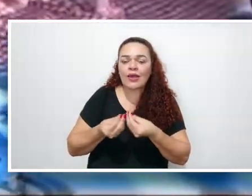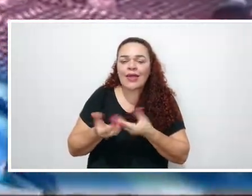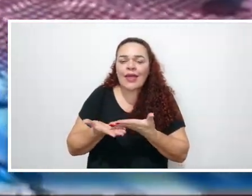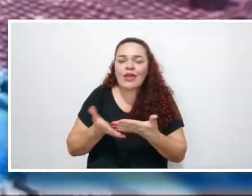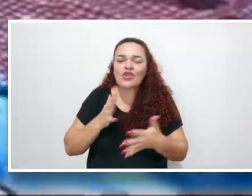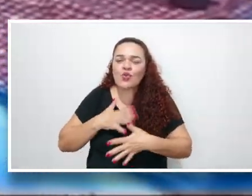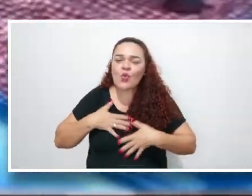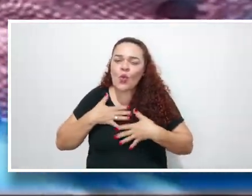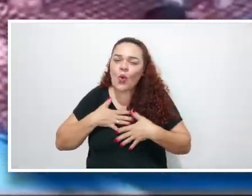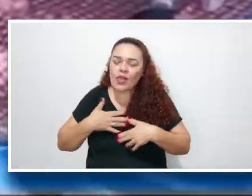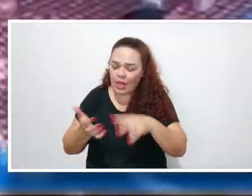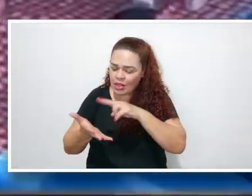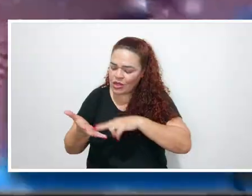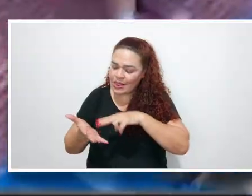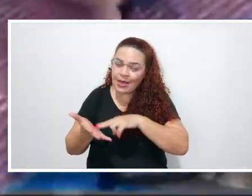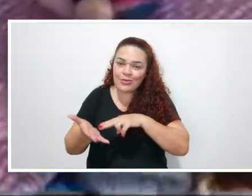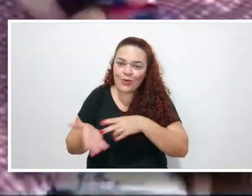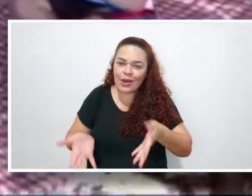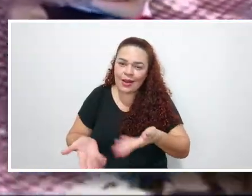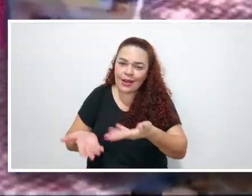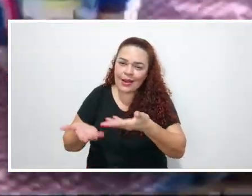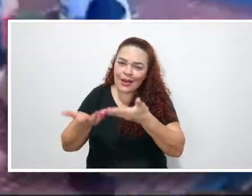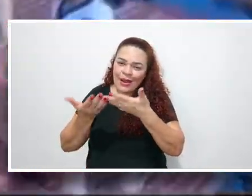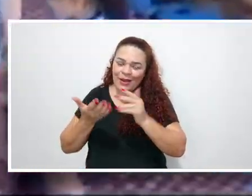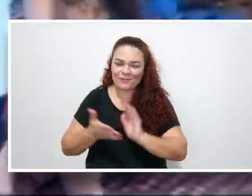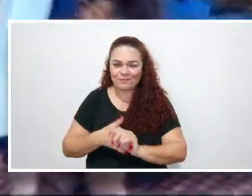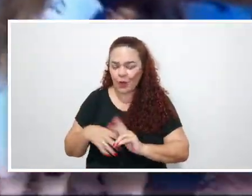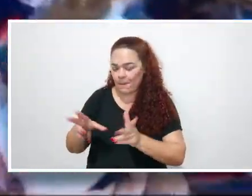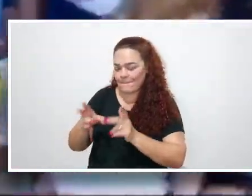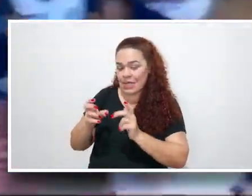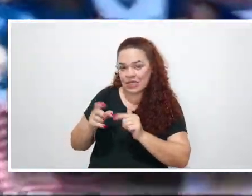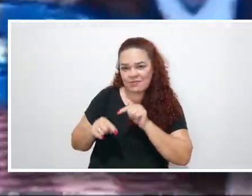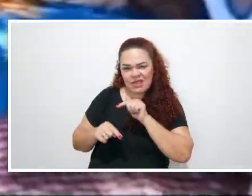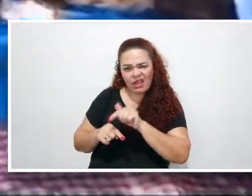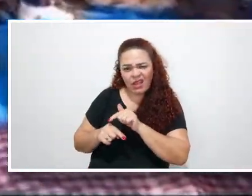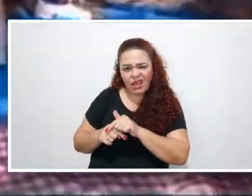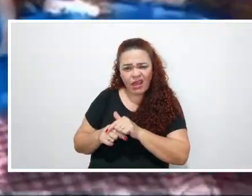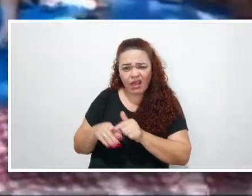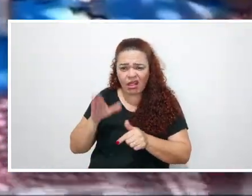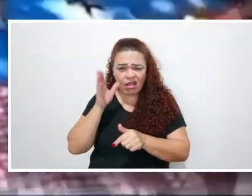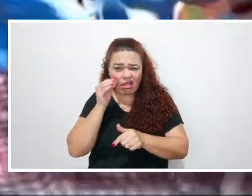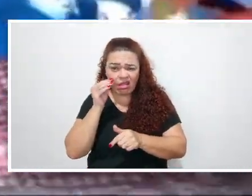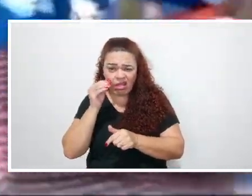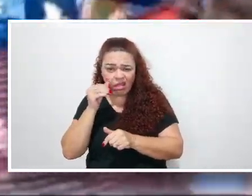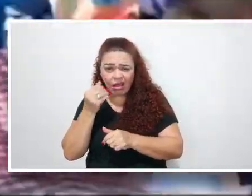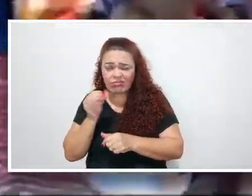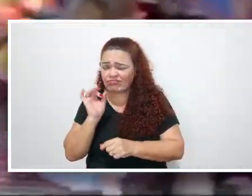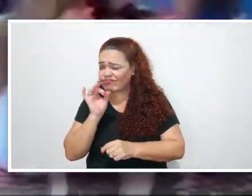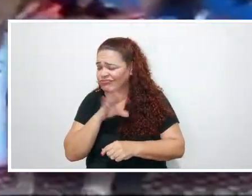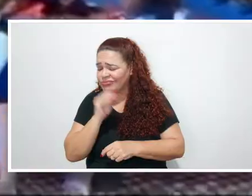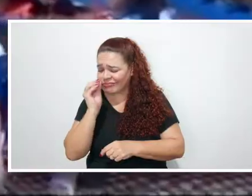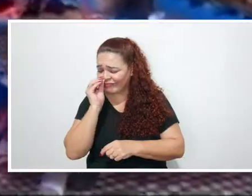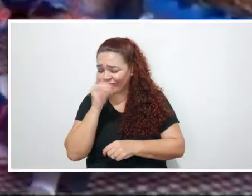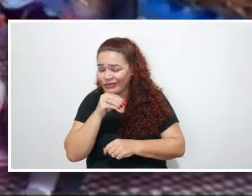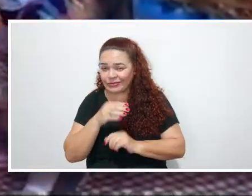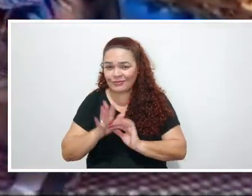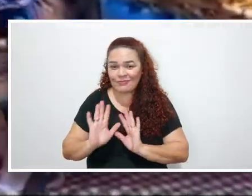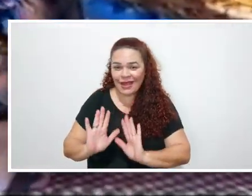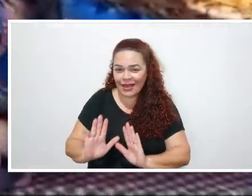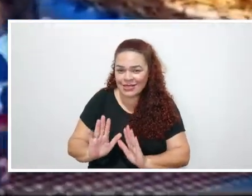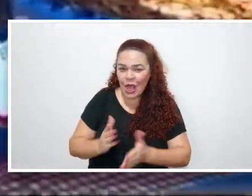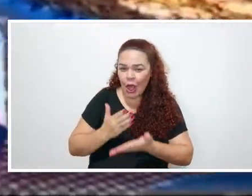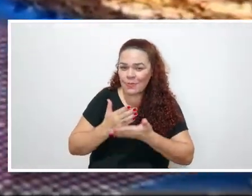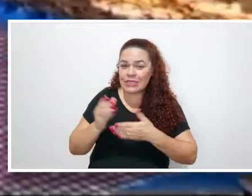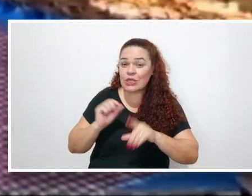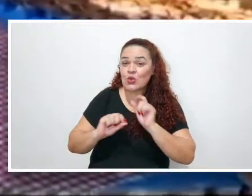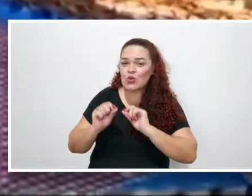o gosto pela leitura dos nossos pequenos. Percebi que eles não demonstravam interesse em manusear os livros.